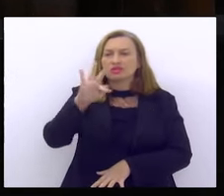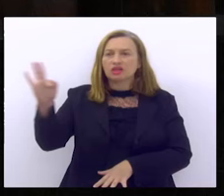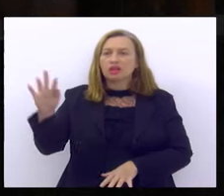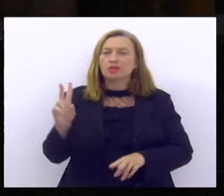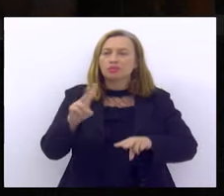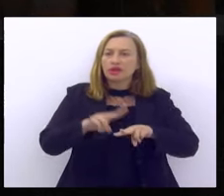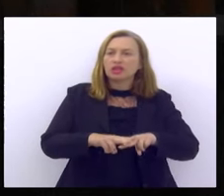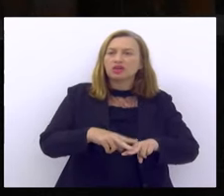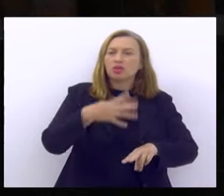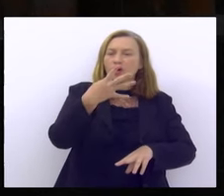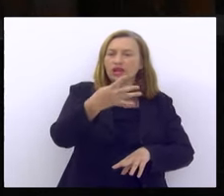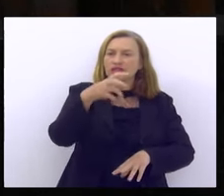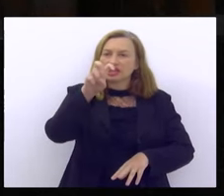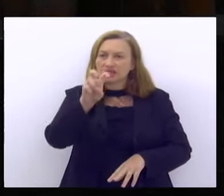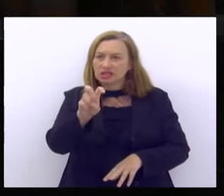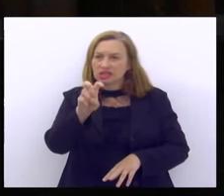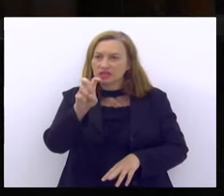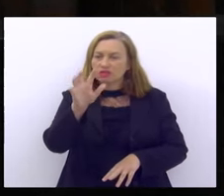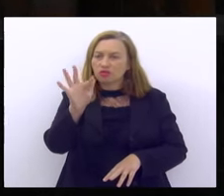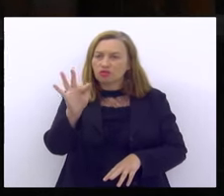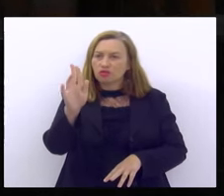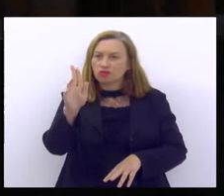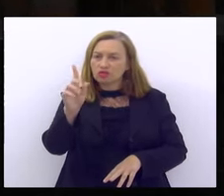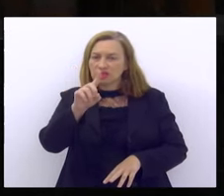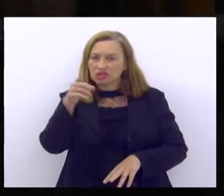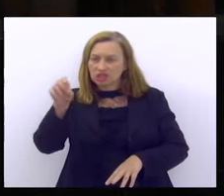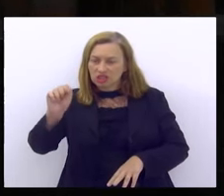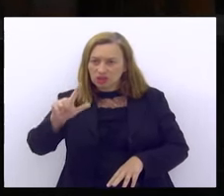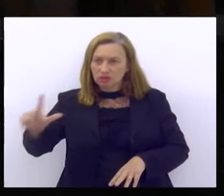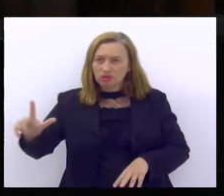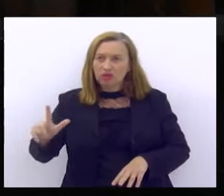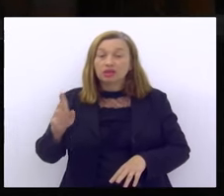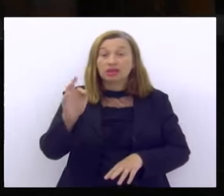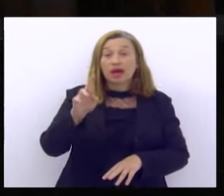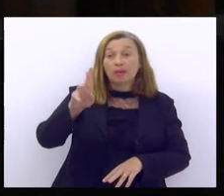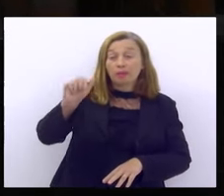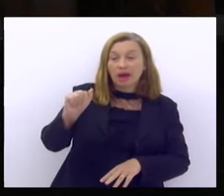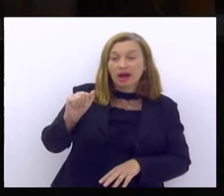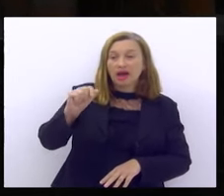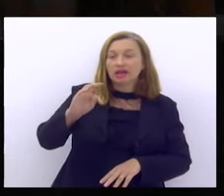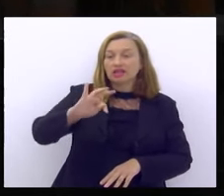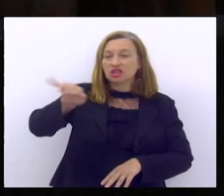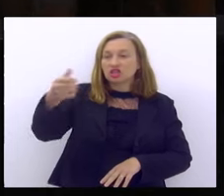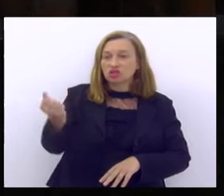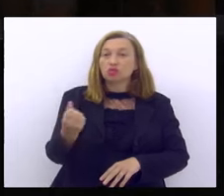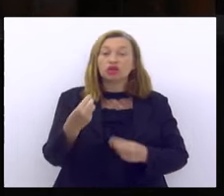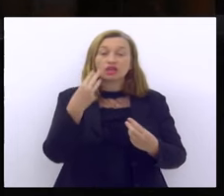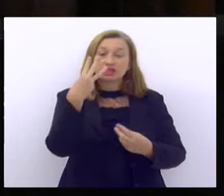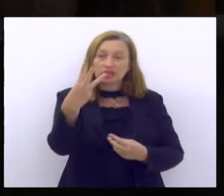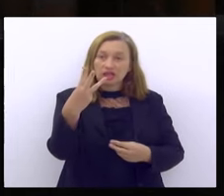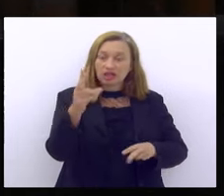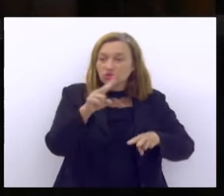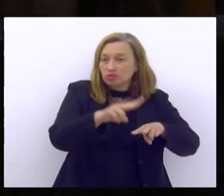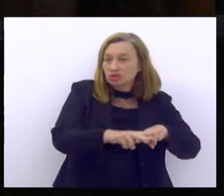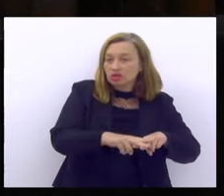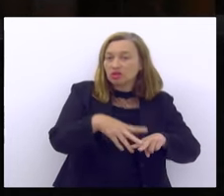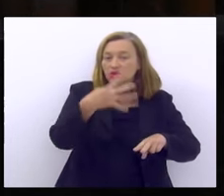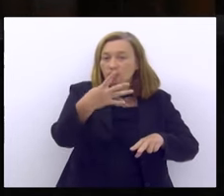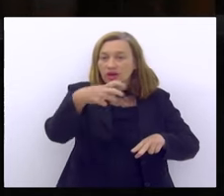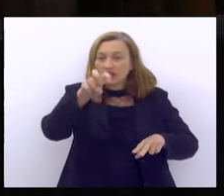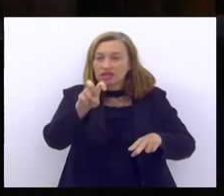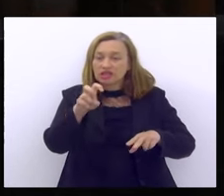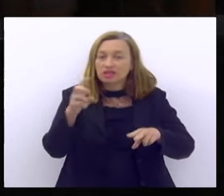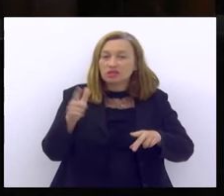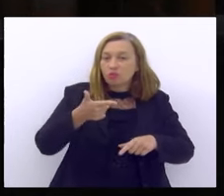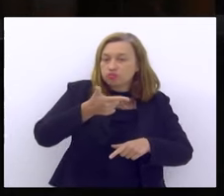45 fuzis na Barra da Tijuca? Uma operação que deu em 3 prisões a apreensão de 45